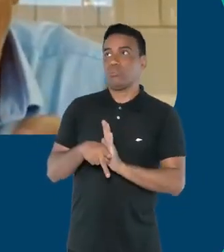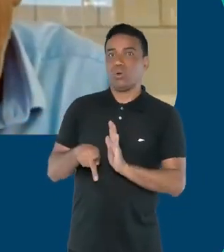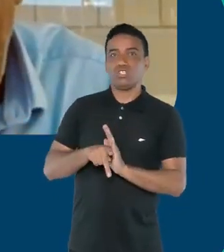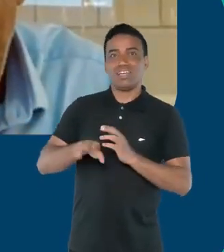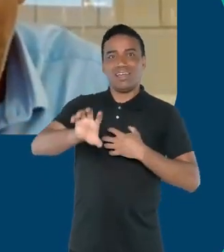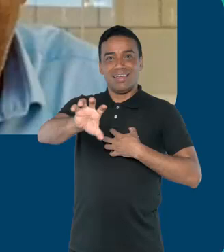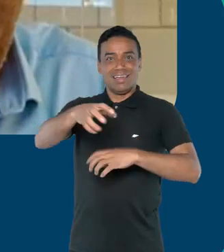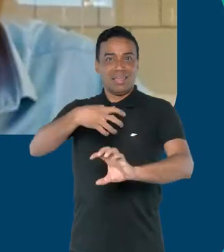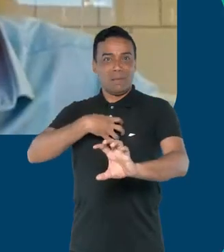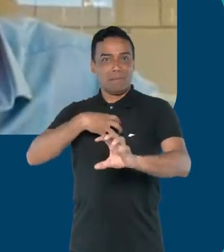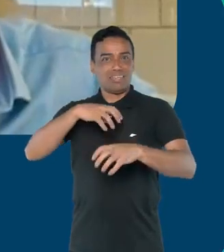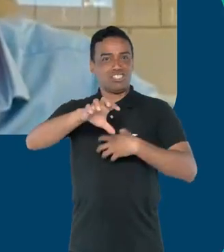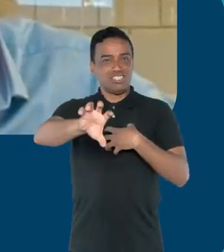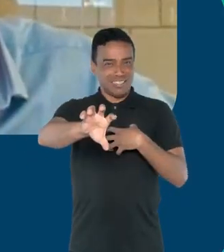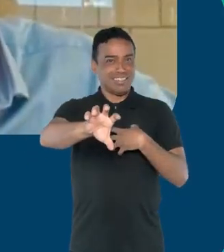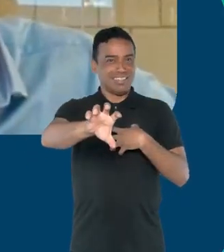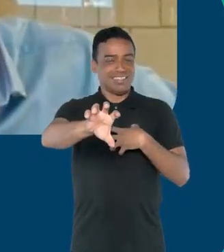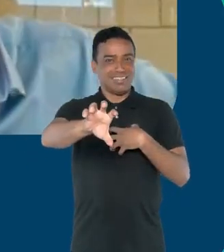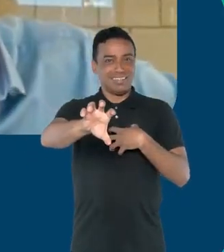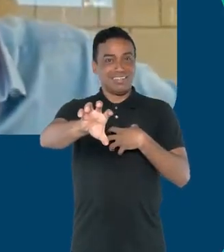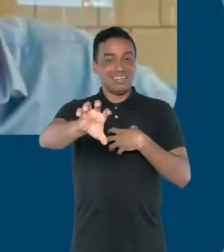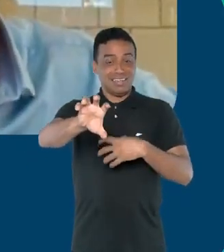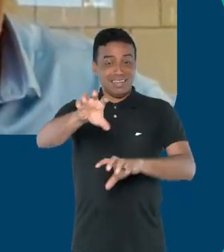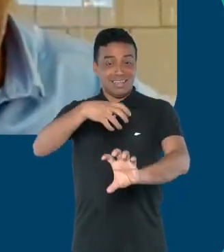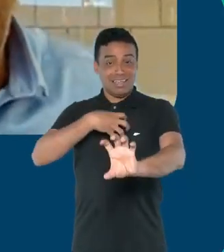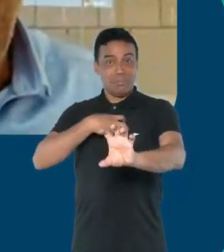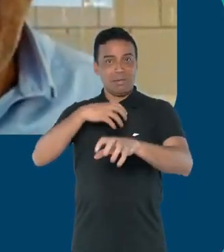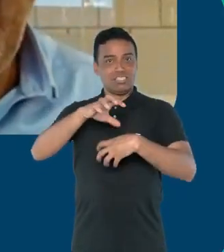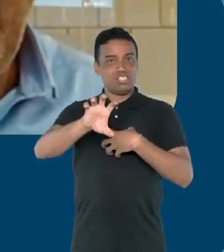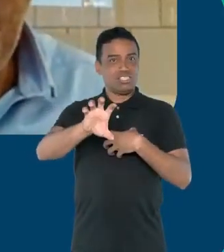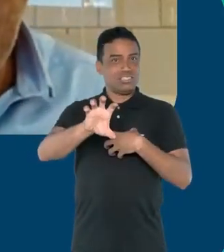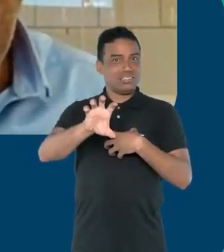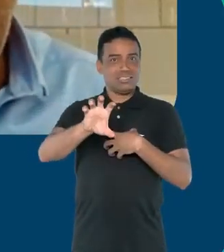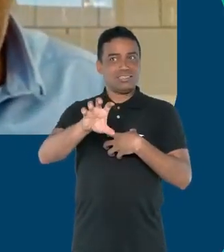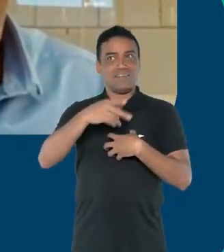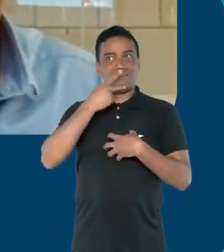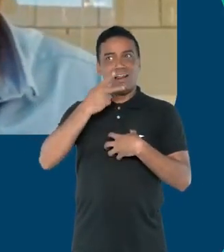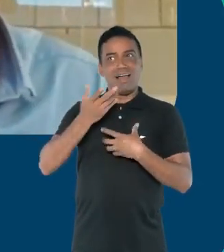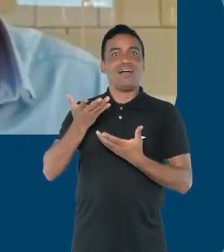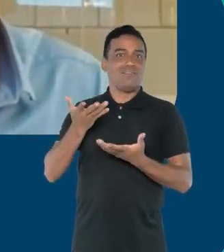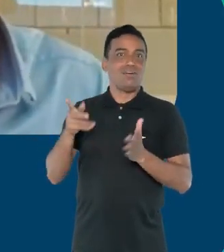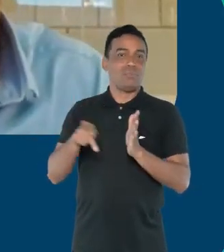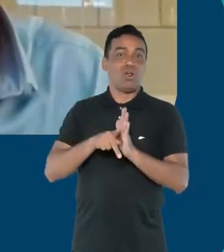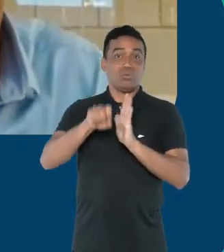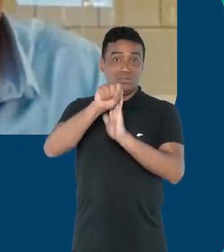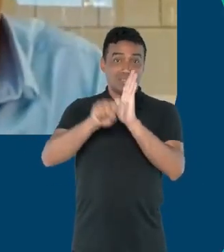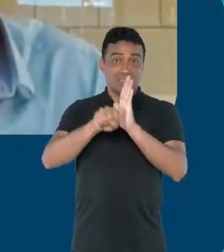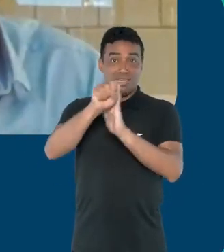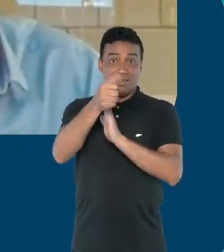como empatia, a expressão empatia não